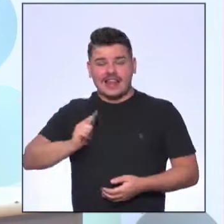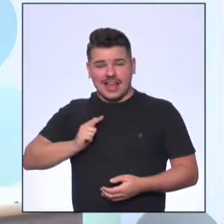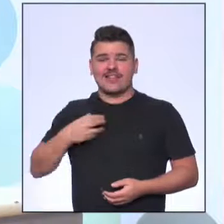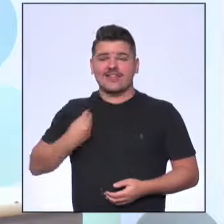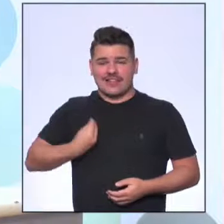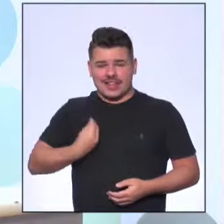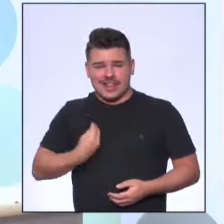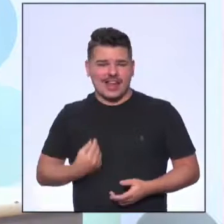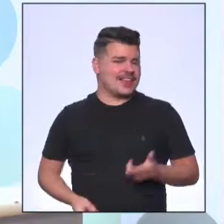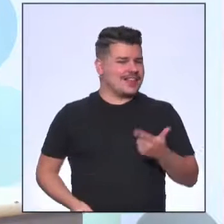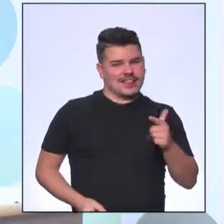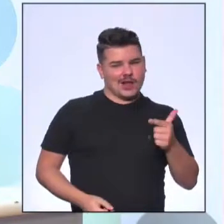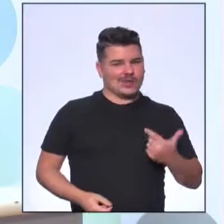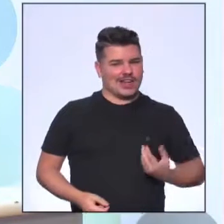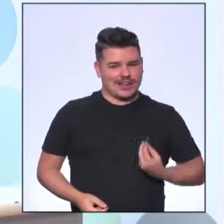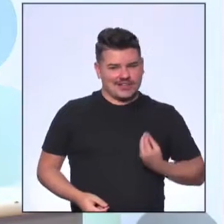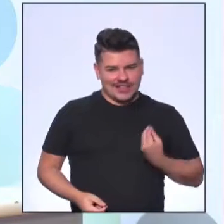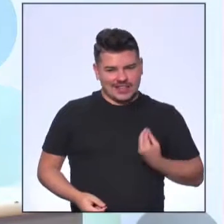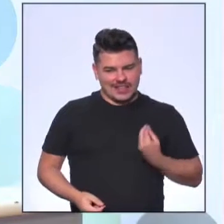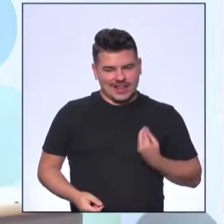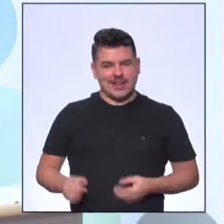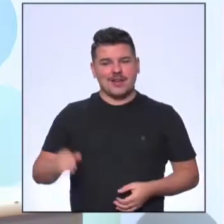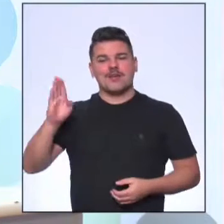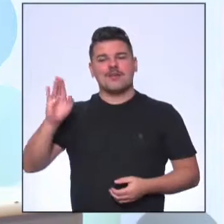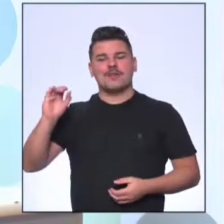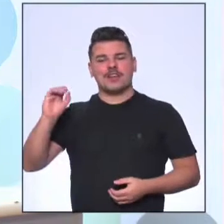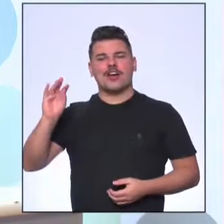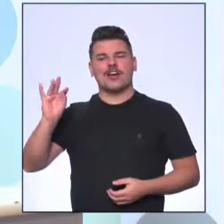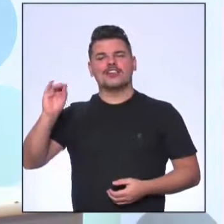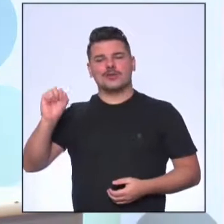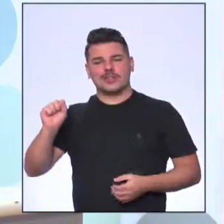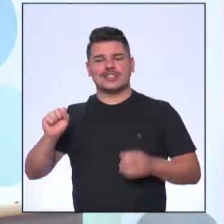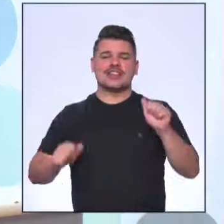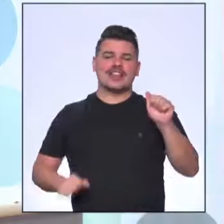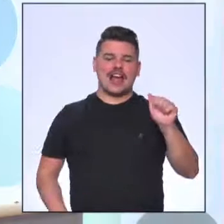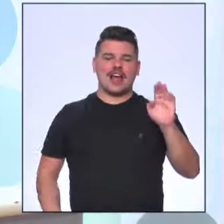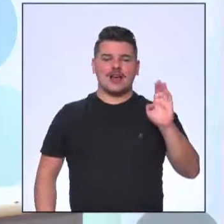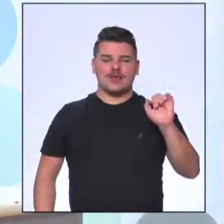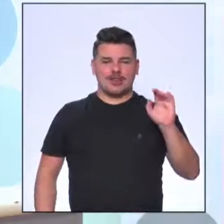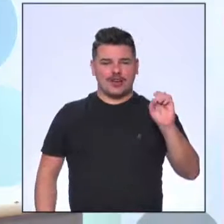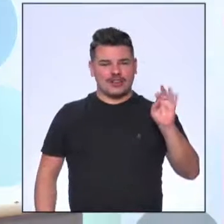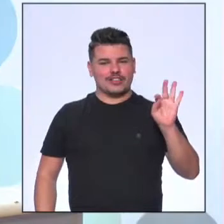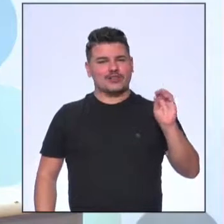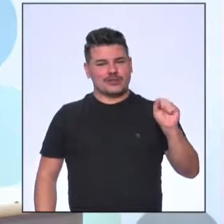são os fatores abióticos que eu coloquei na tela para vocês, ok? Vamos lá?